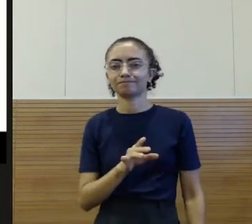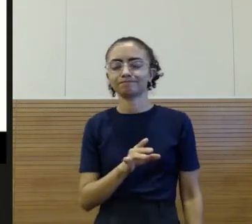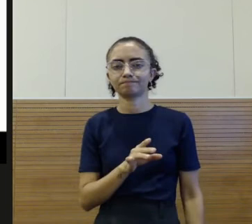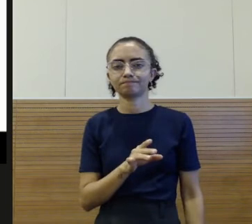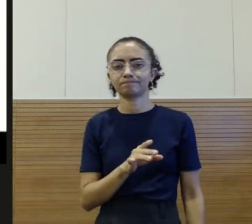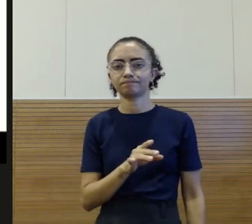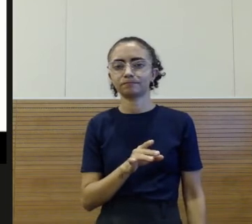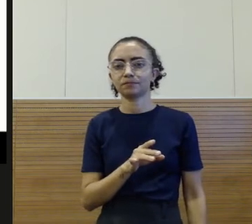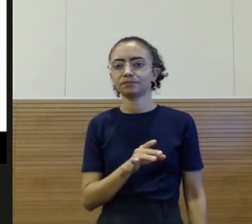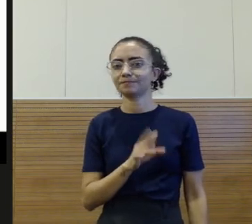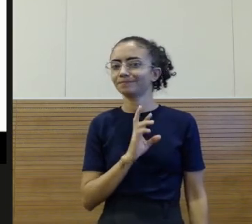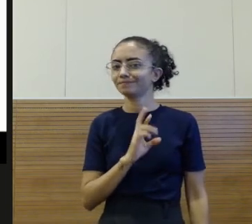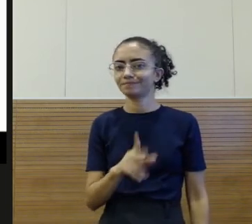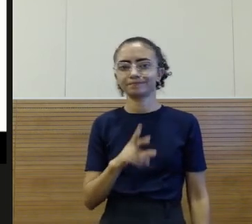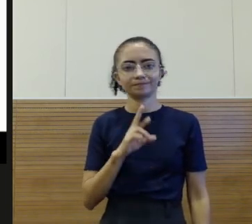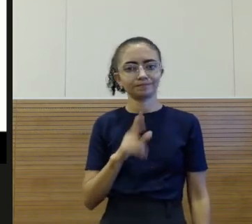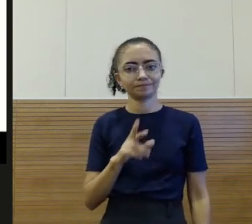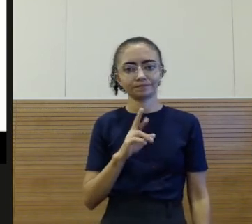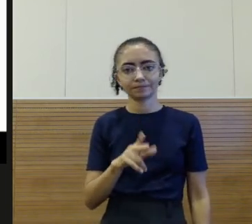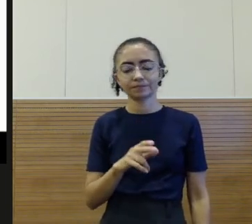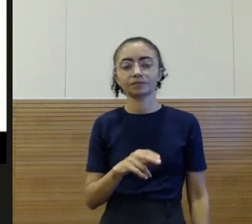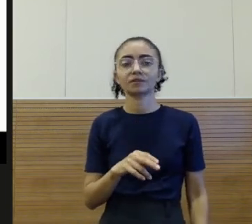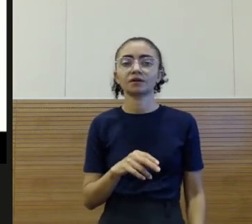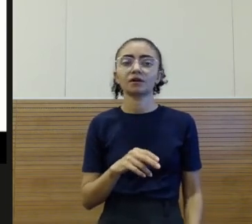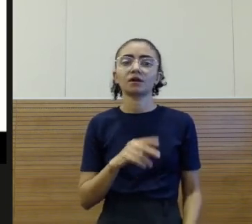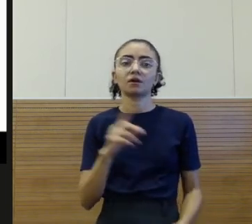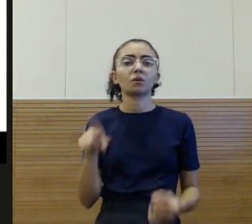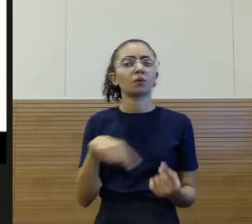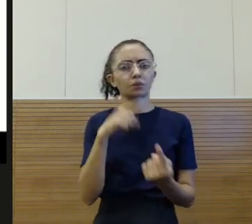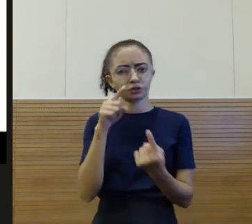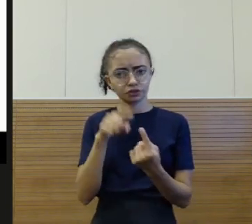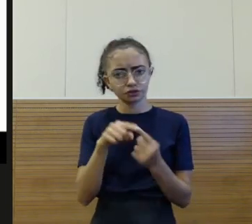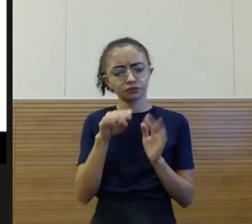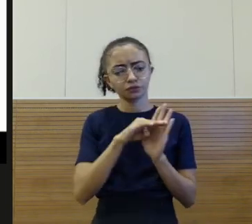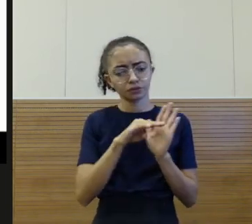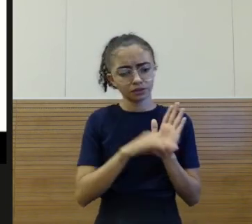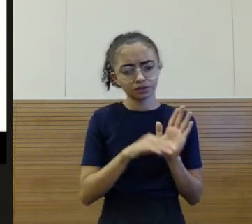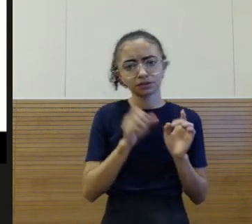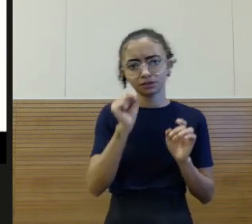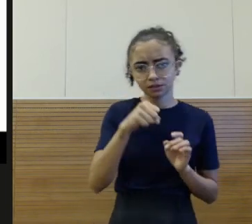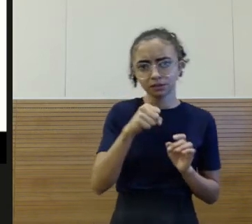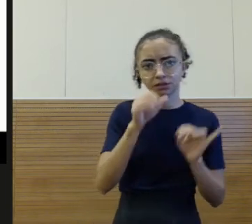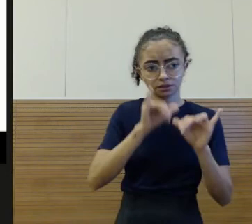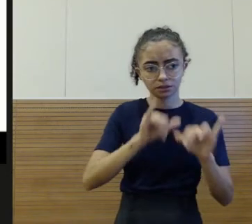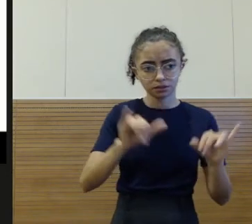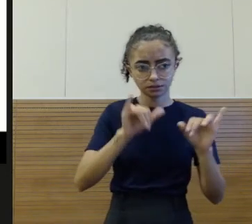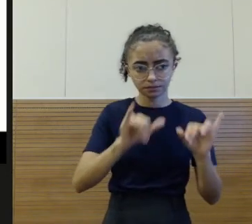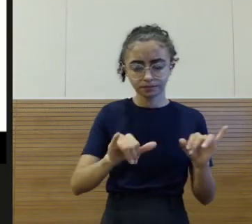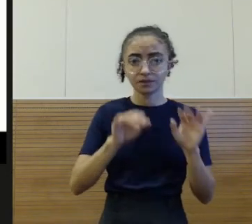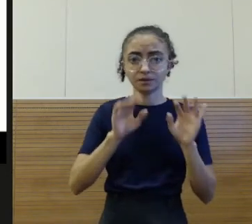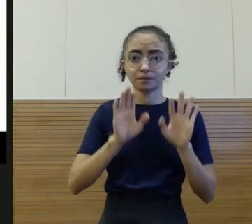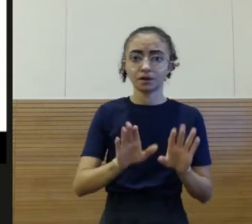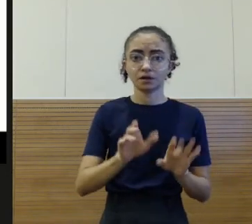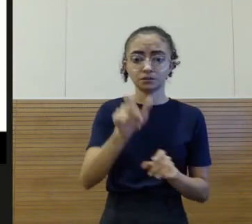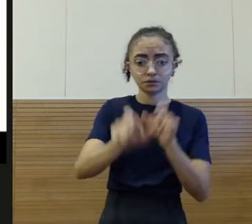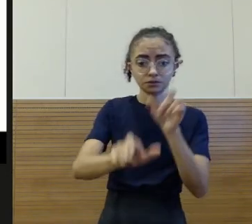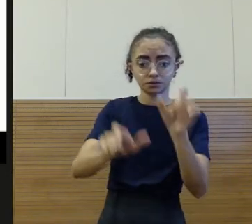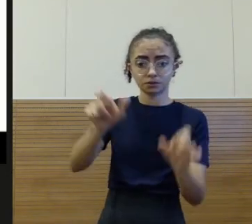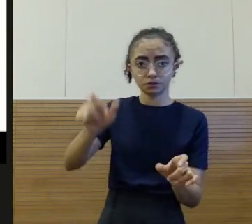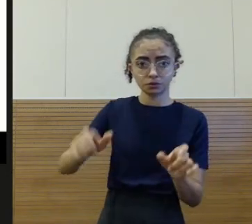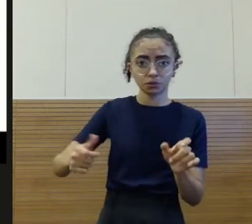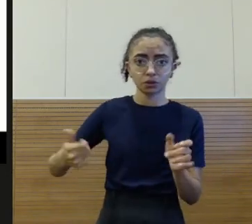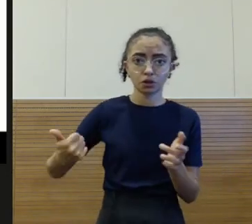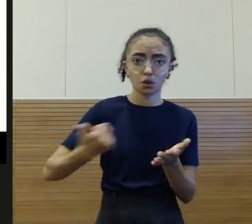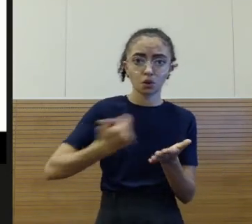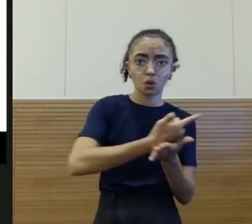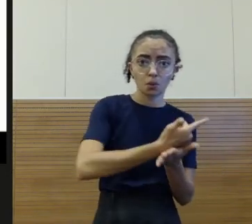que deixamos deixar de fazer, mas essa é a finalidade dos guias. Mas para que esse consumidor e para que o sistema permita